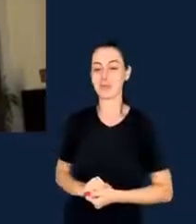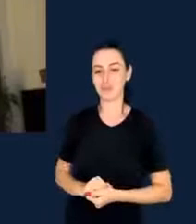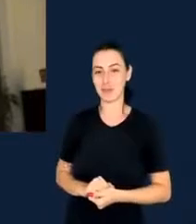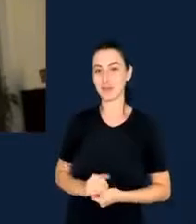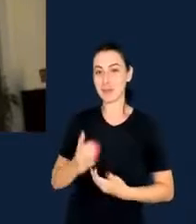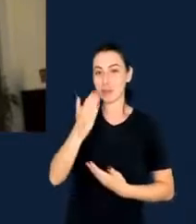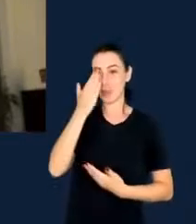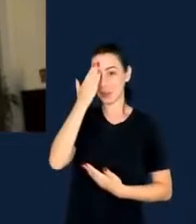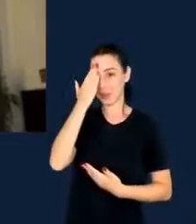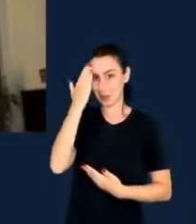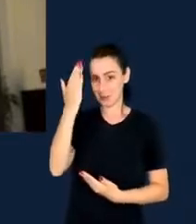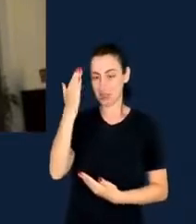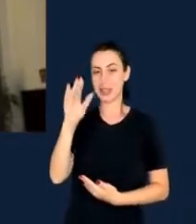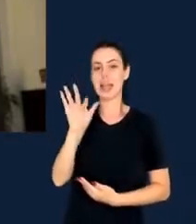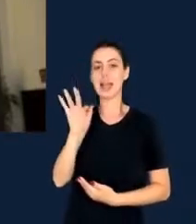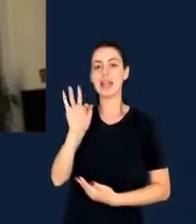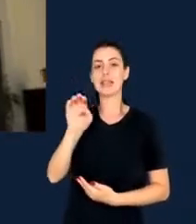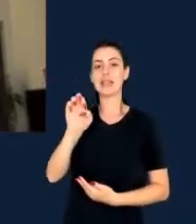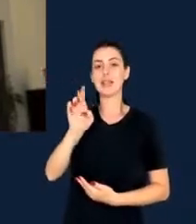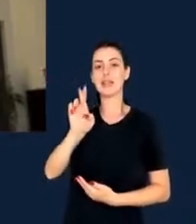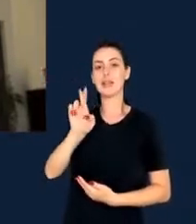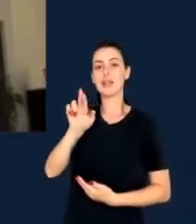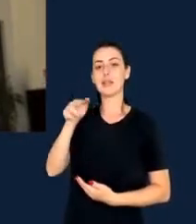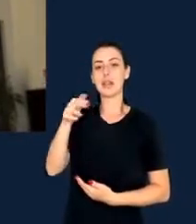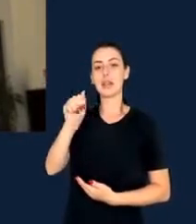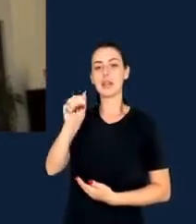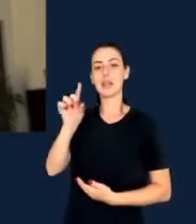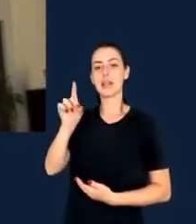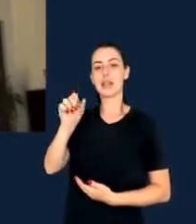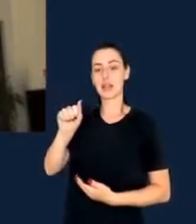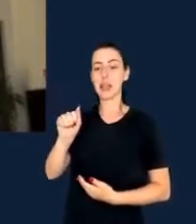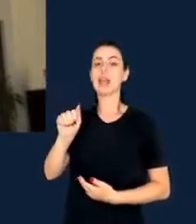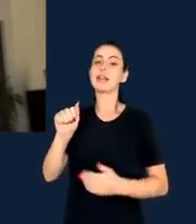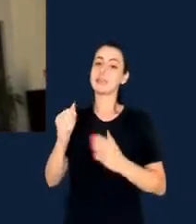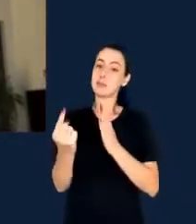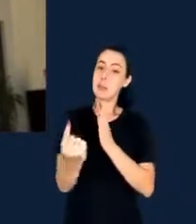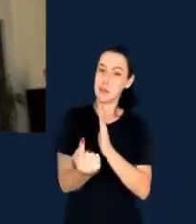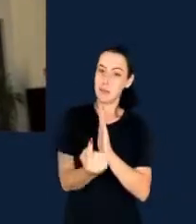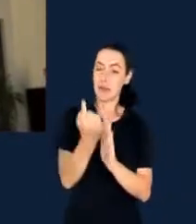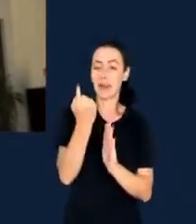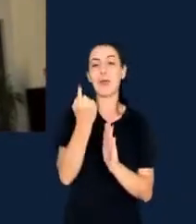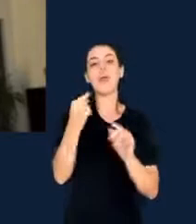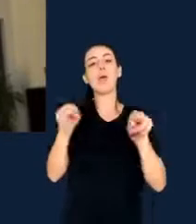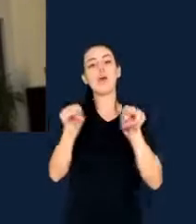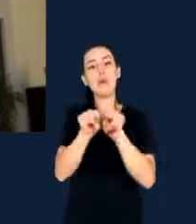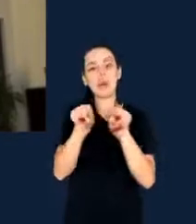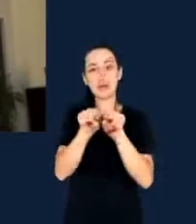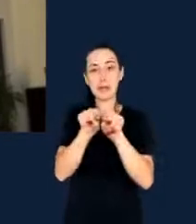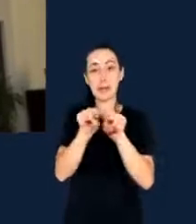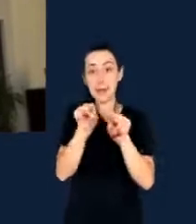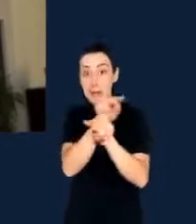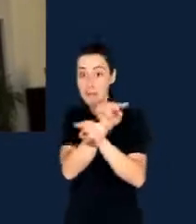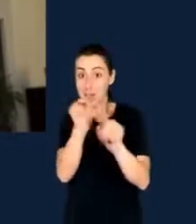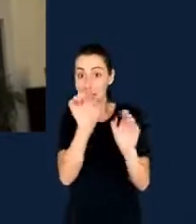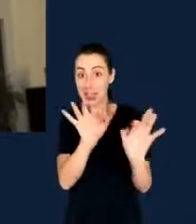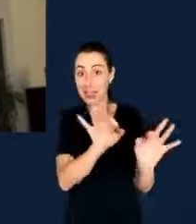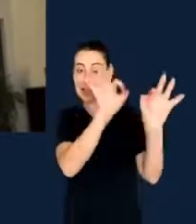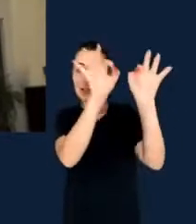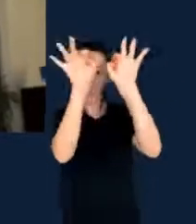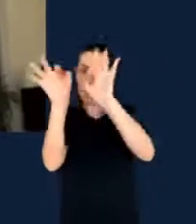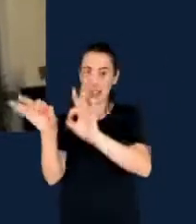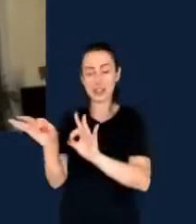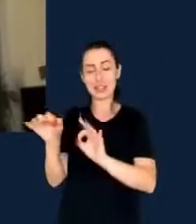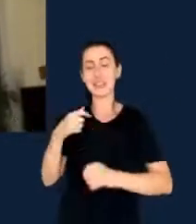Fernanda Obrigada pela pergunta pessoa que está assistindo é bom tô muito provocado